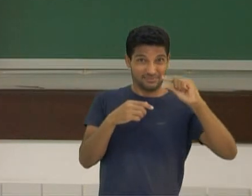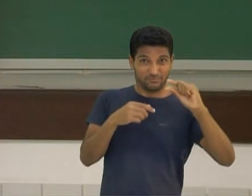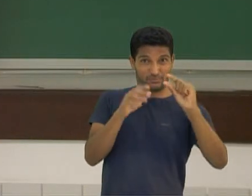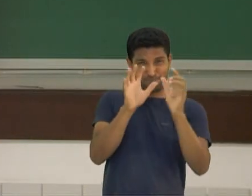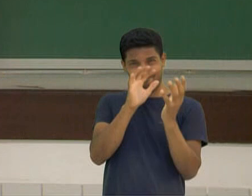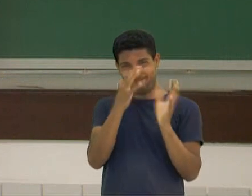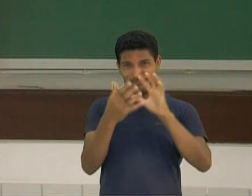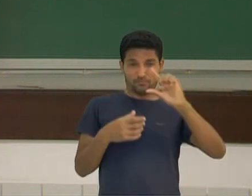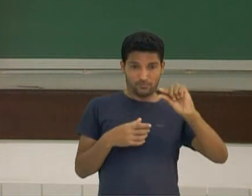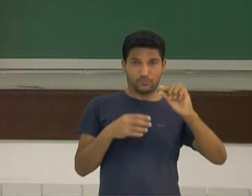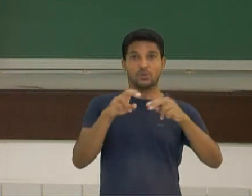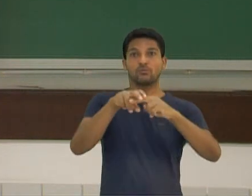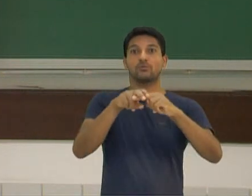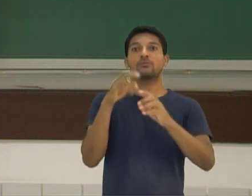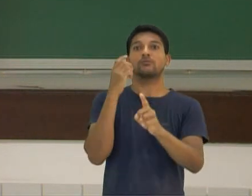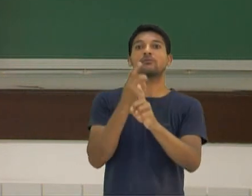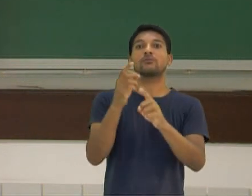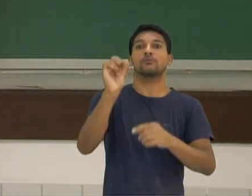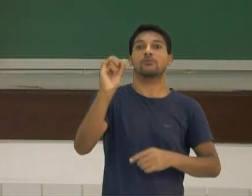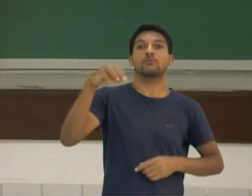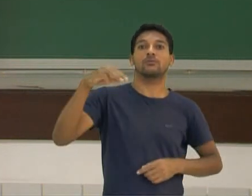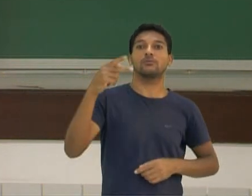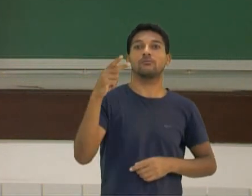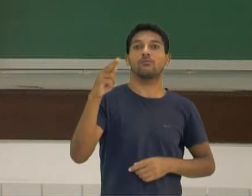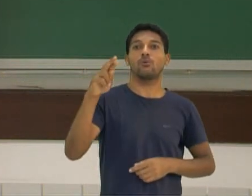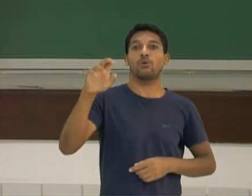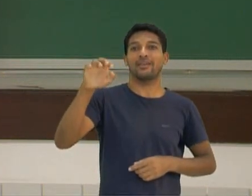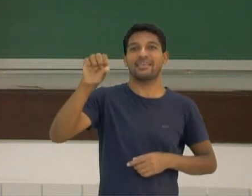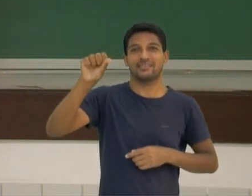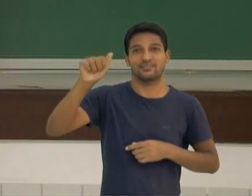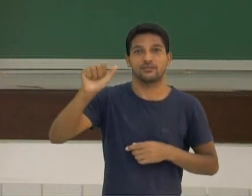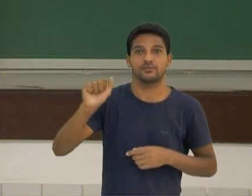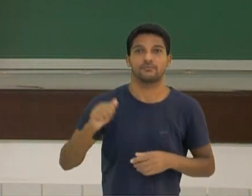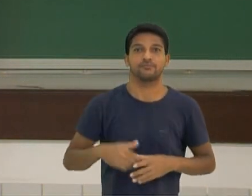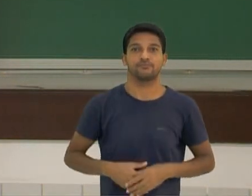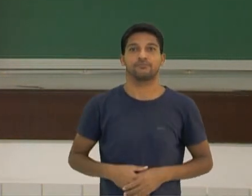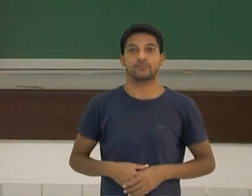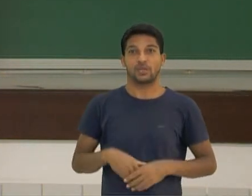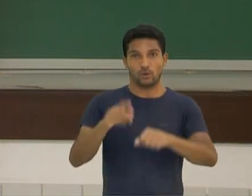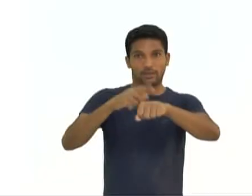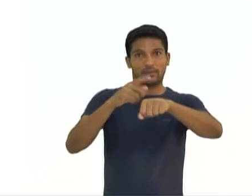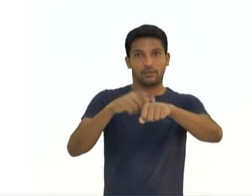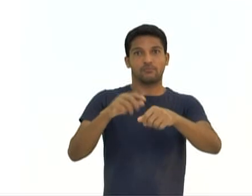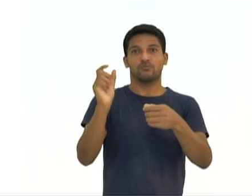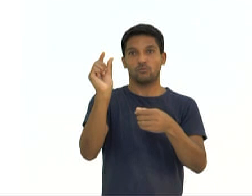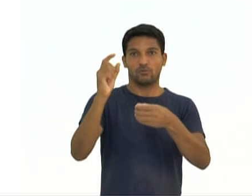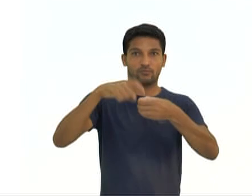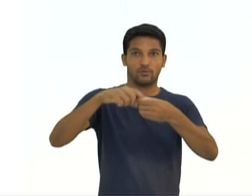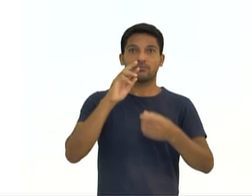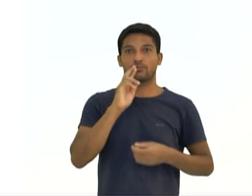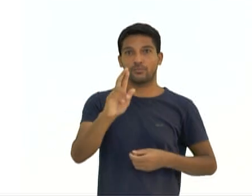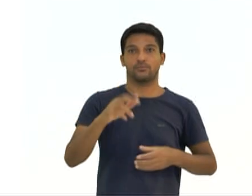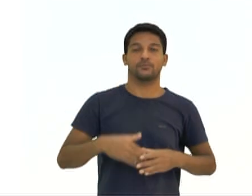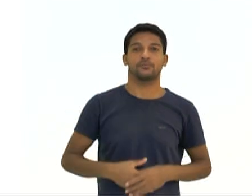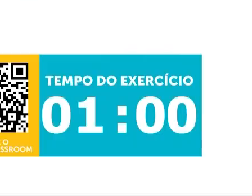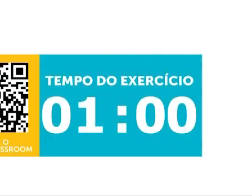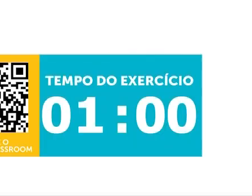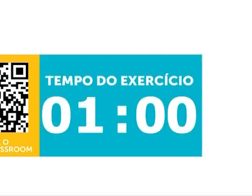nessa substância. Tá bom? Mais um exercício na tela para vocês, aquele tempinho, e eu já volto com a resposta.